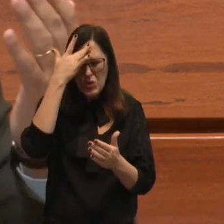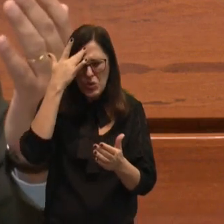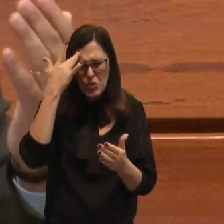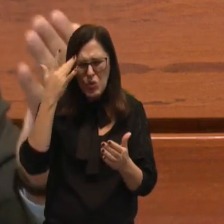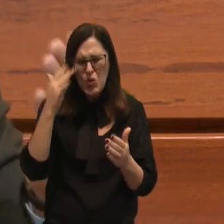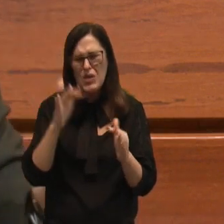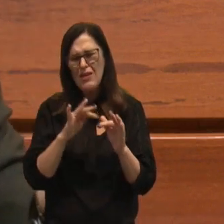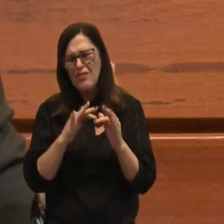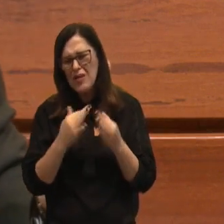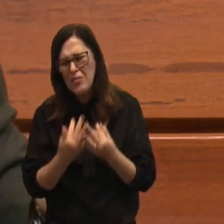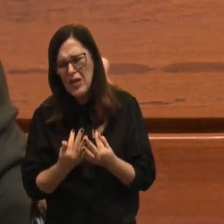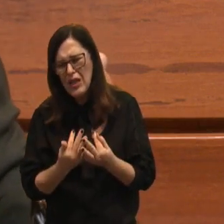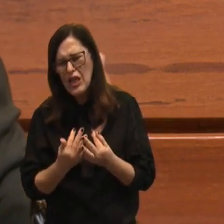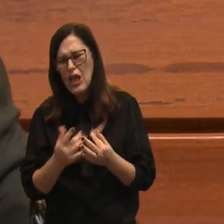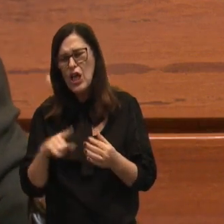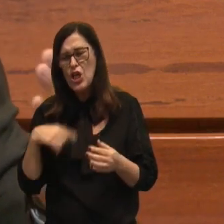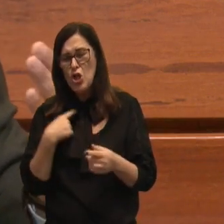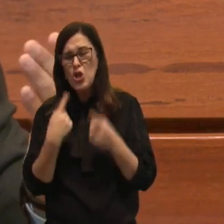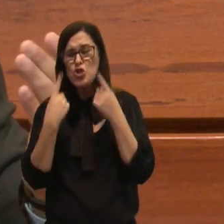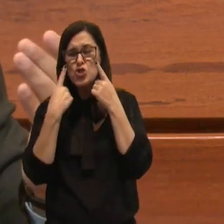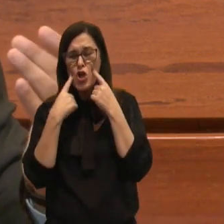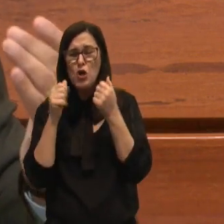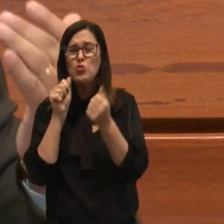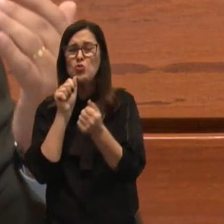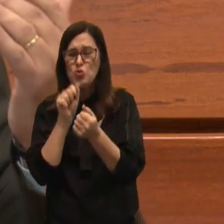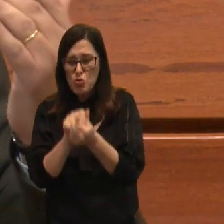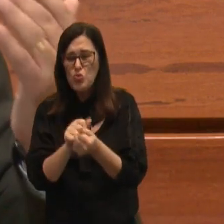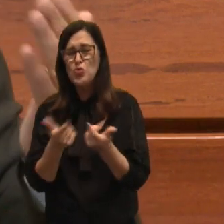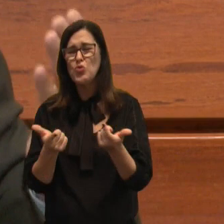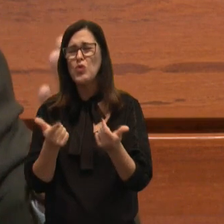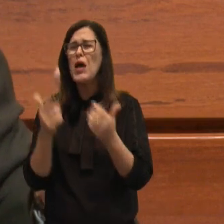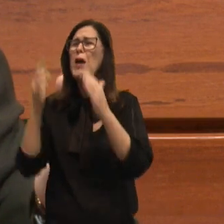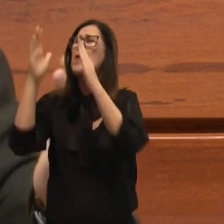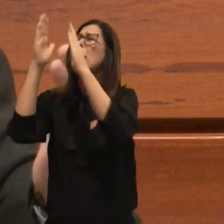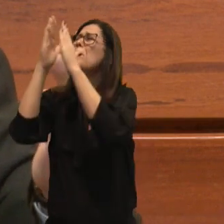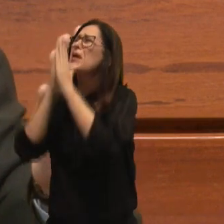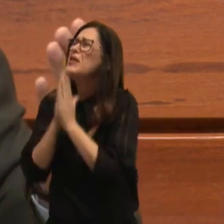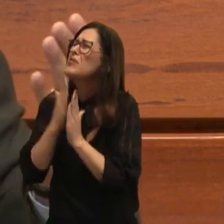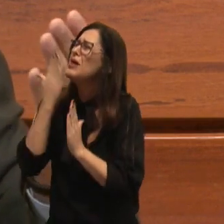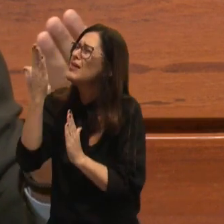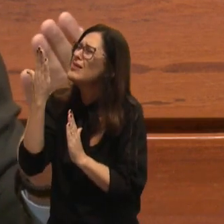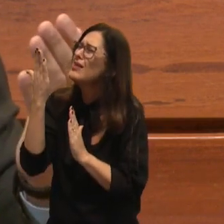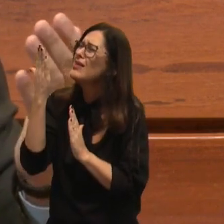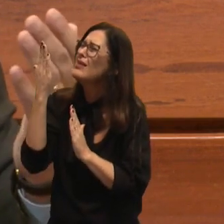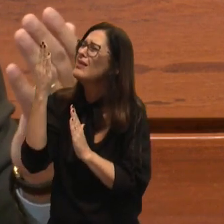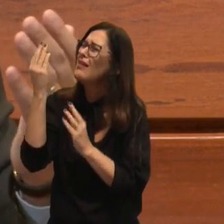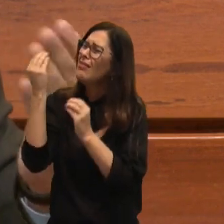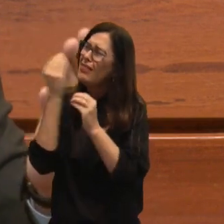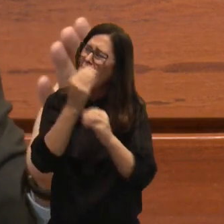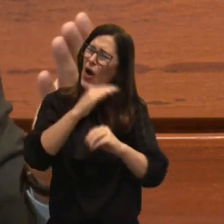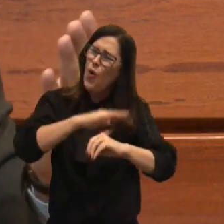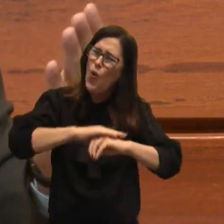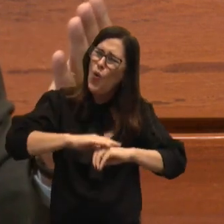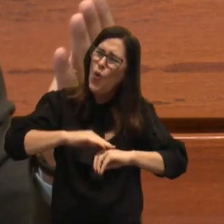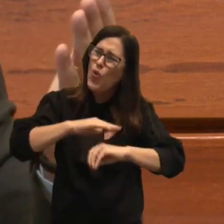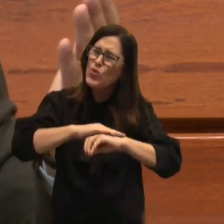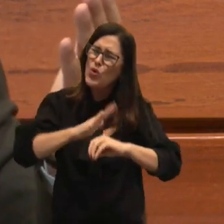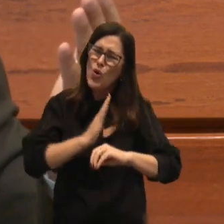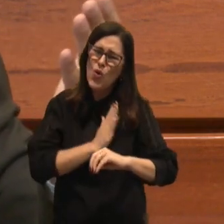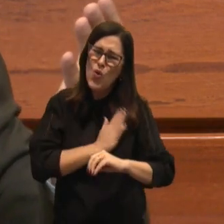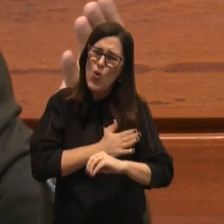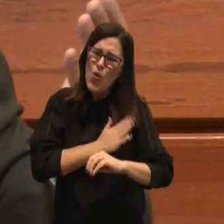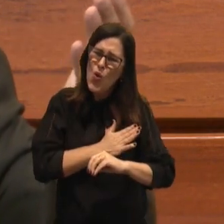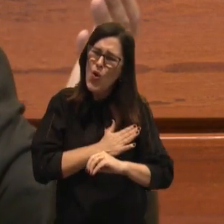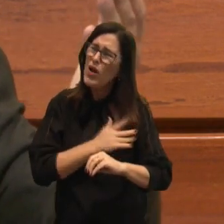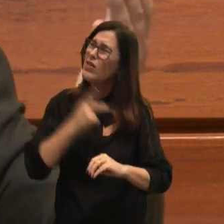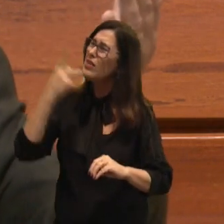nós choramos com eles, Senhor. Nós pedimos-te a Ti que Tu estejas consolando o coração